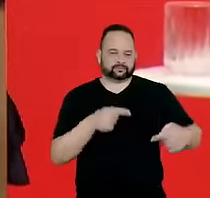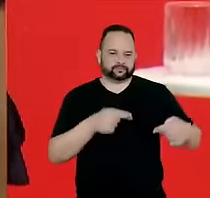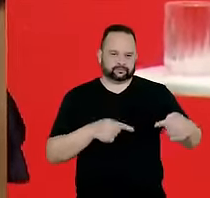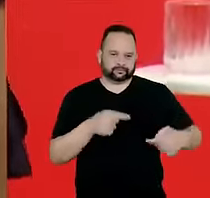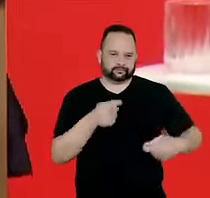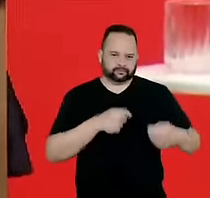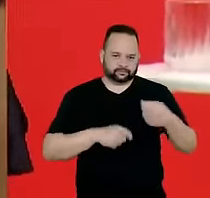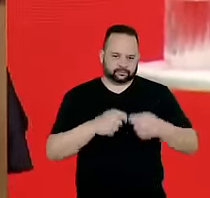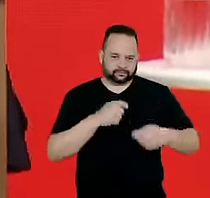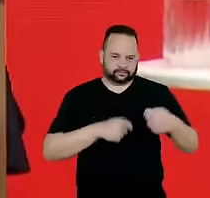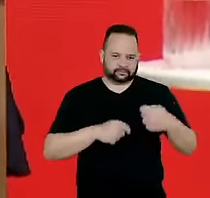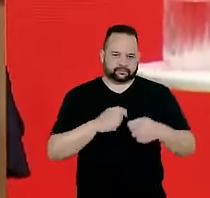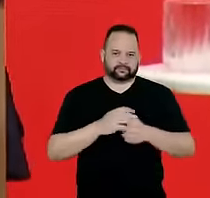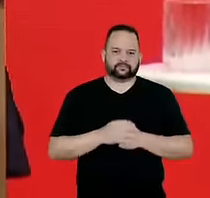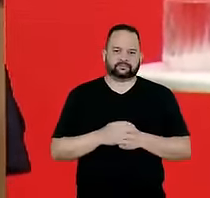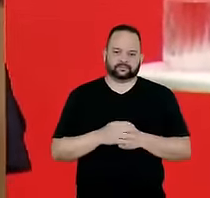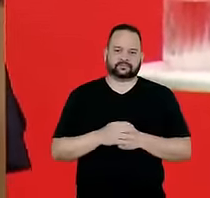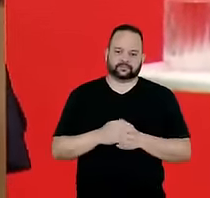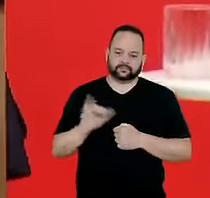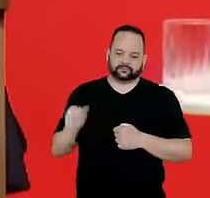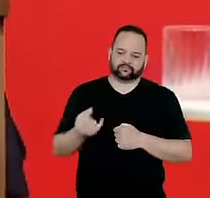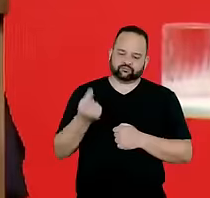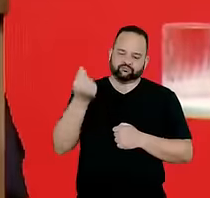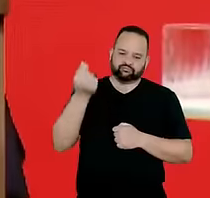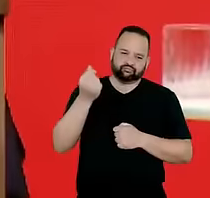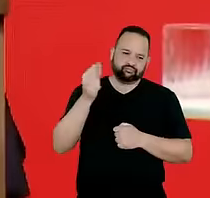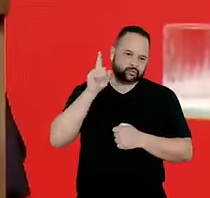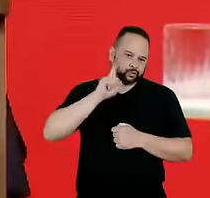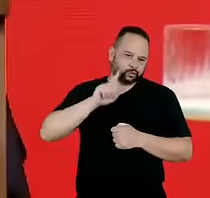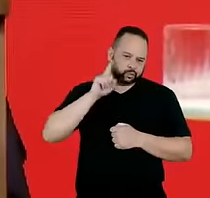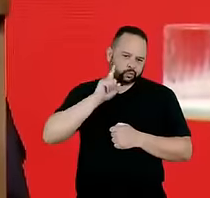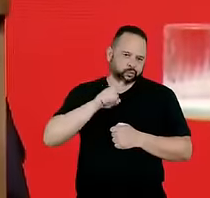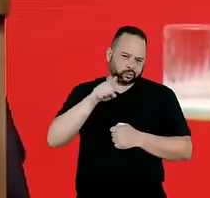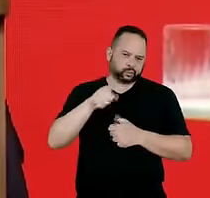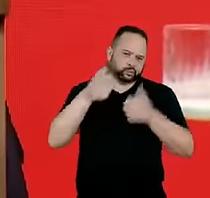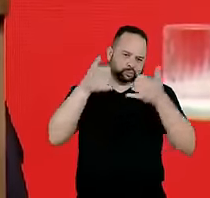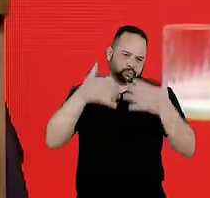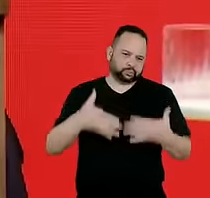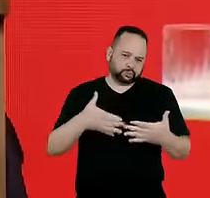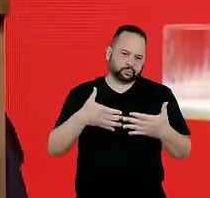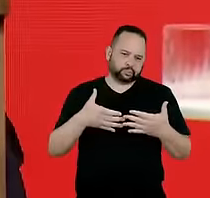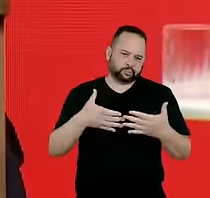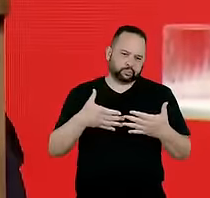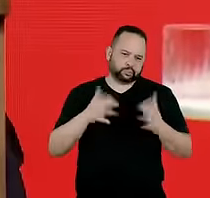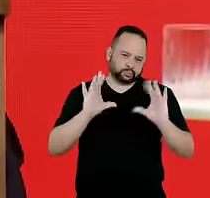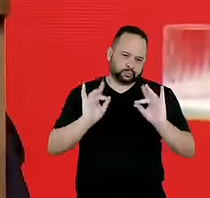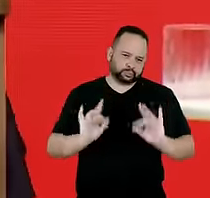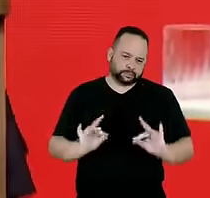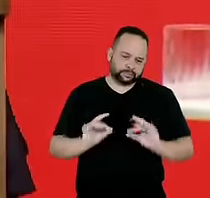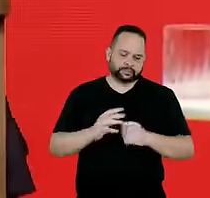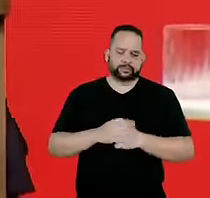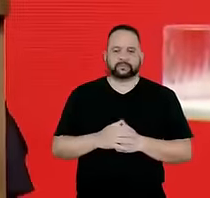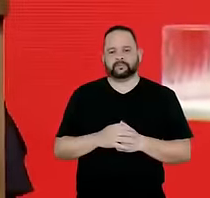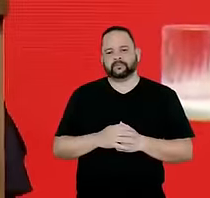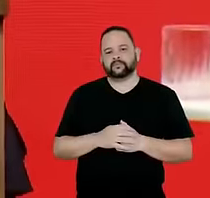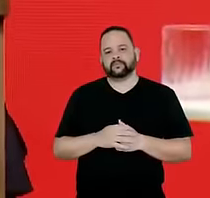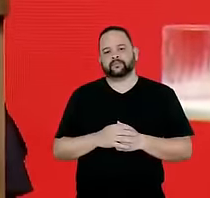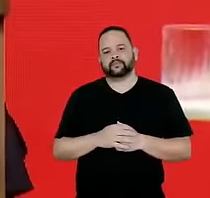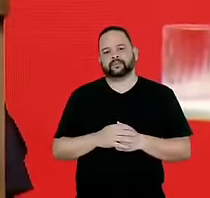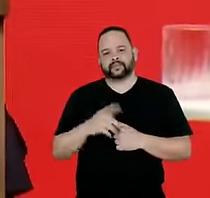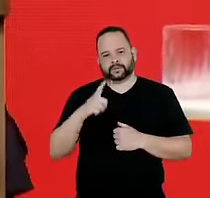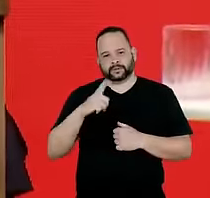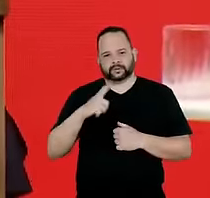relação à curva de juros Americana e vocês explorou isso de forma muito completa e tem uma primeira versão que é Olha tem uma preocupação